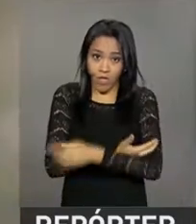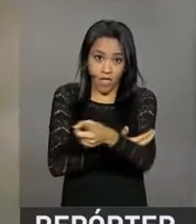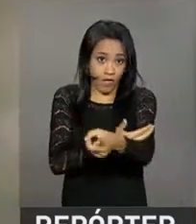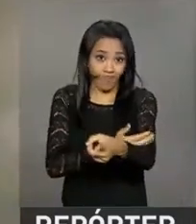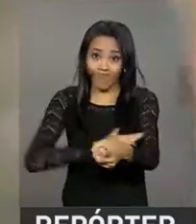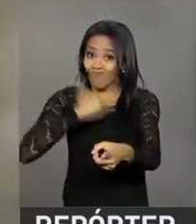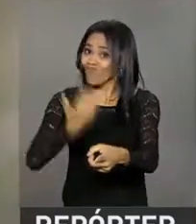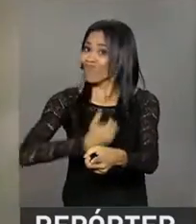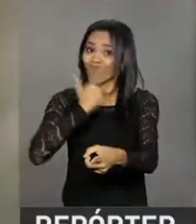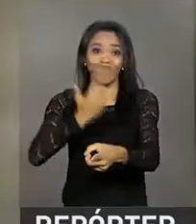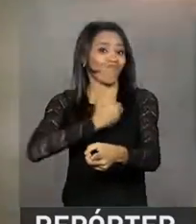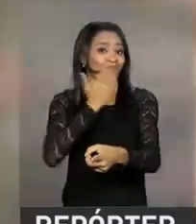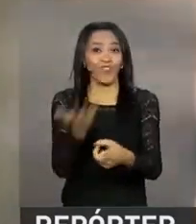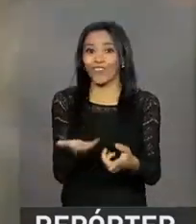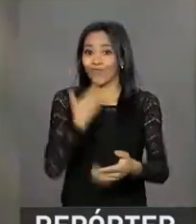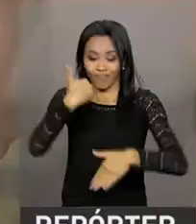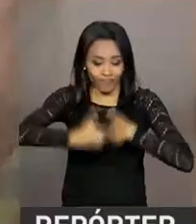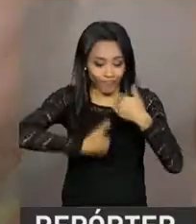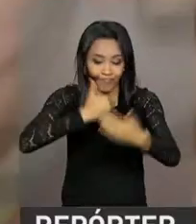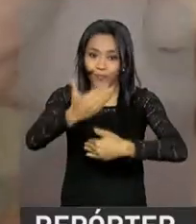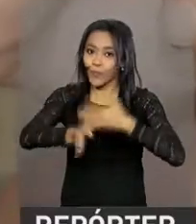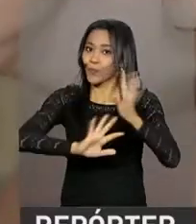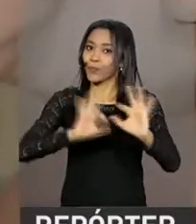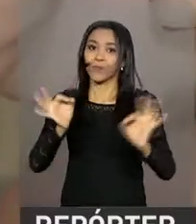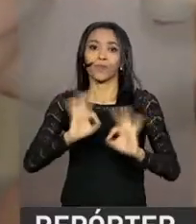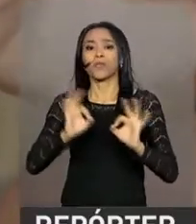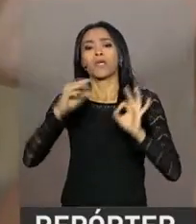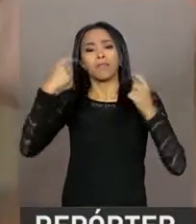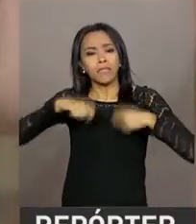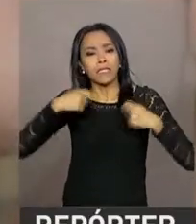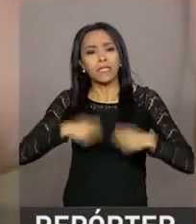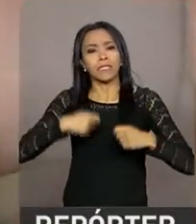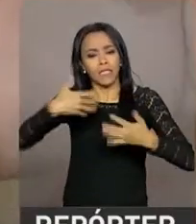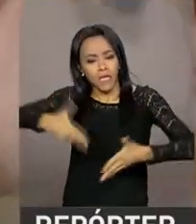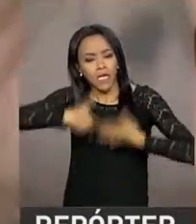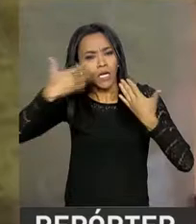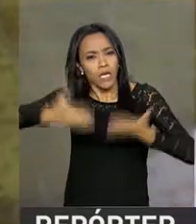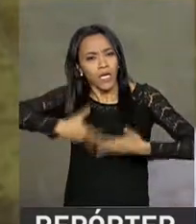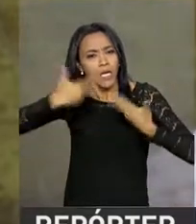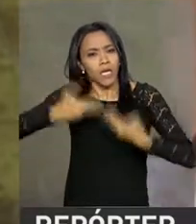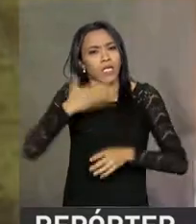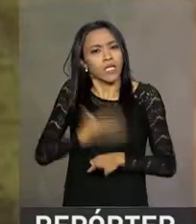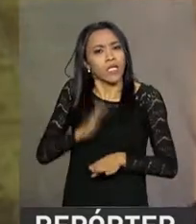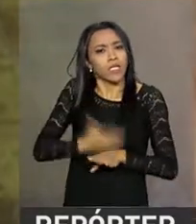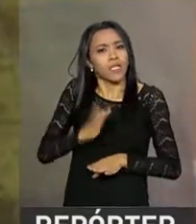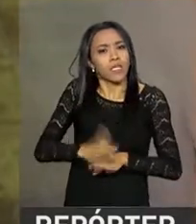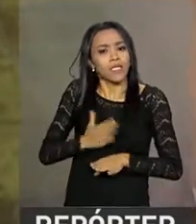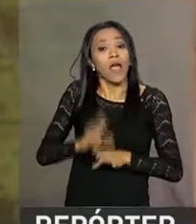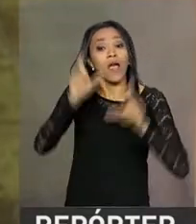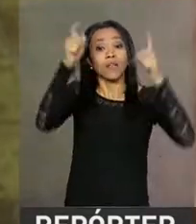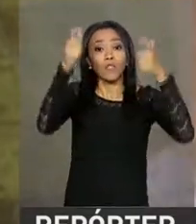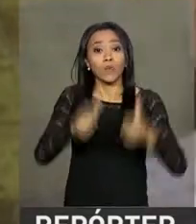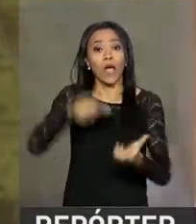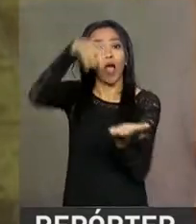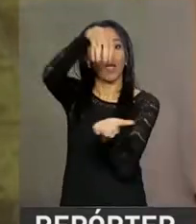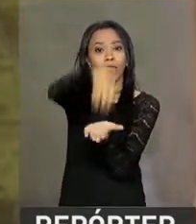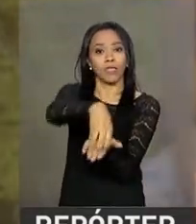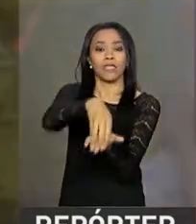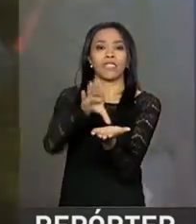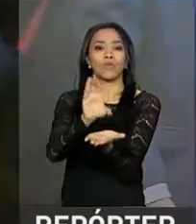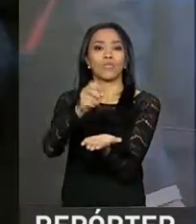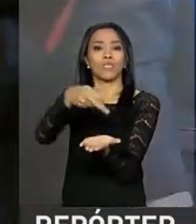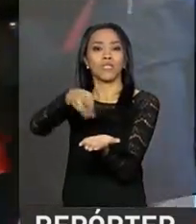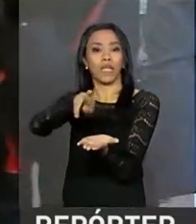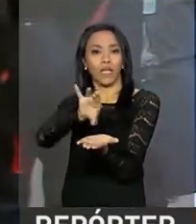se desenvolve de maneira adequada. A estimulação precoce das crianças é feita nesses centros